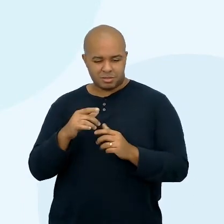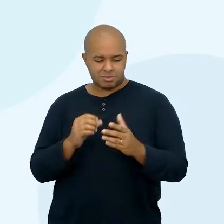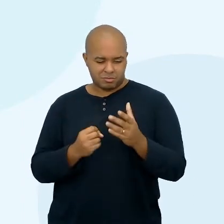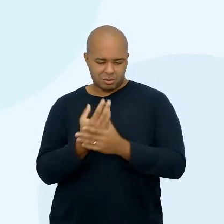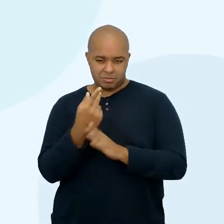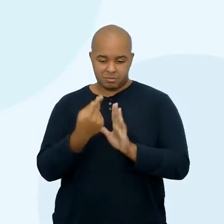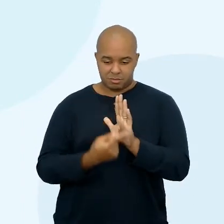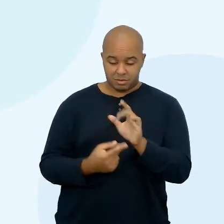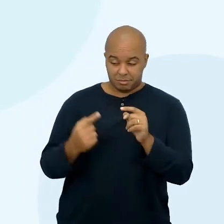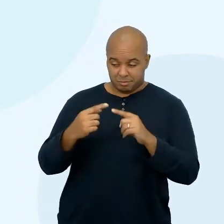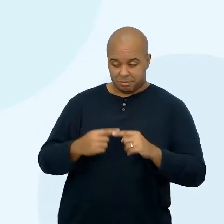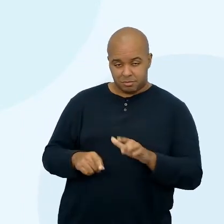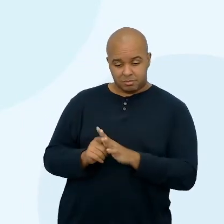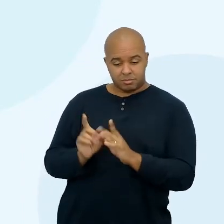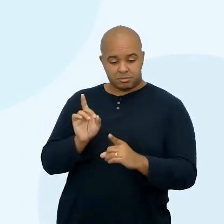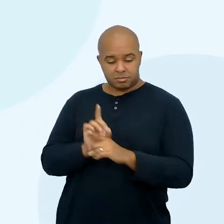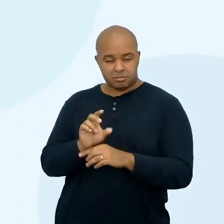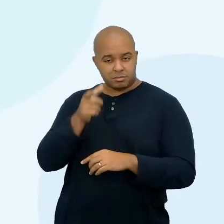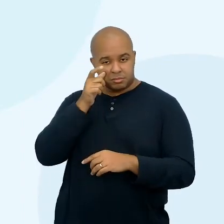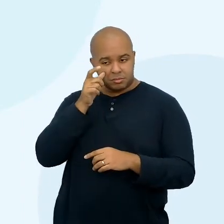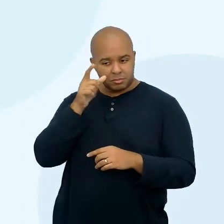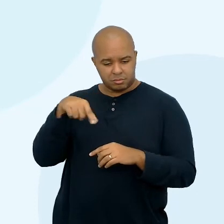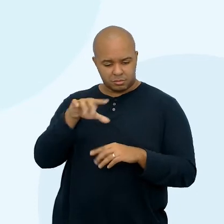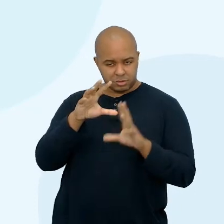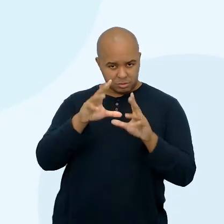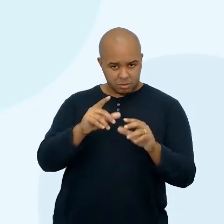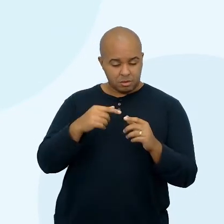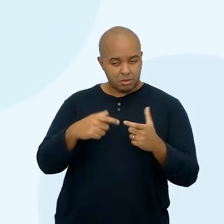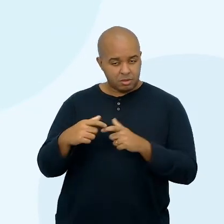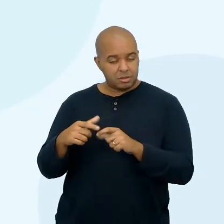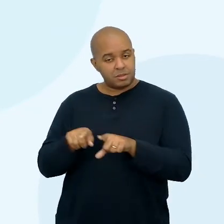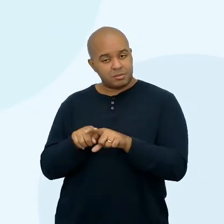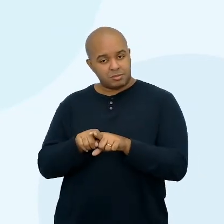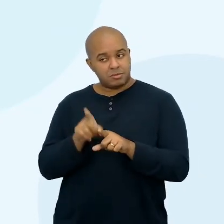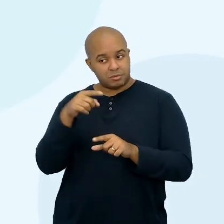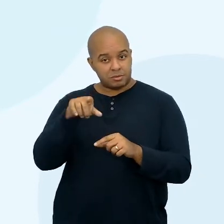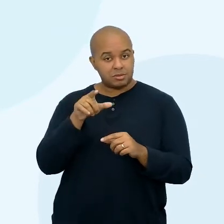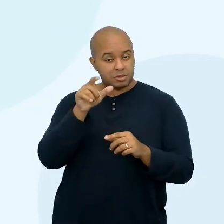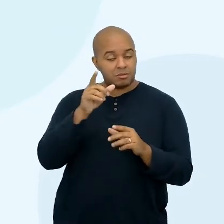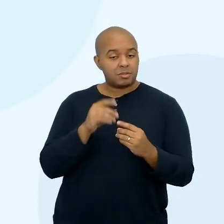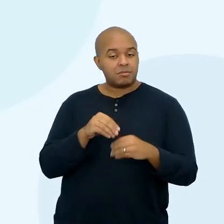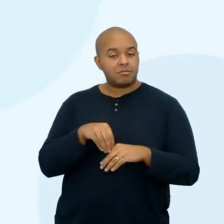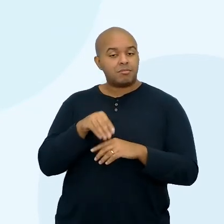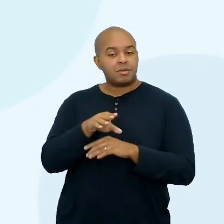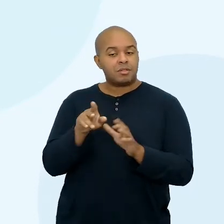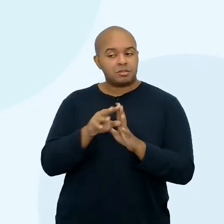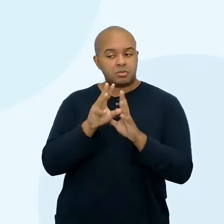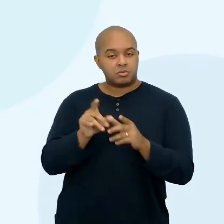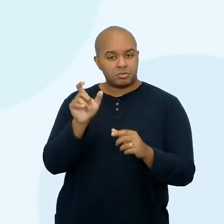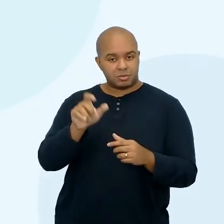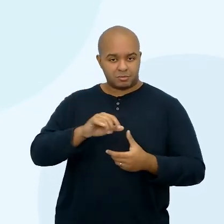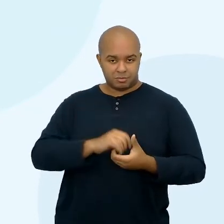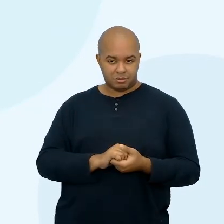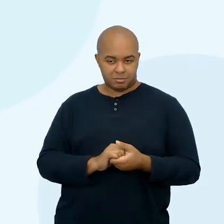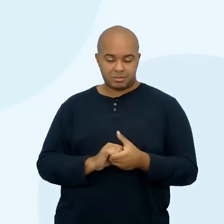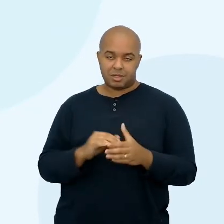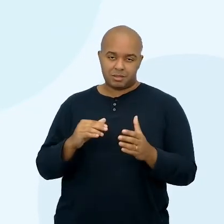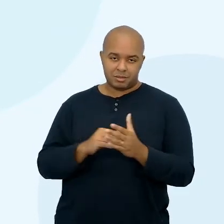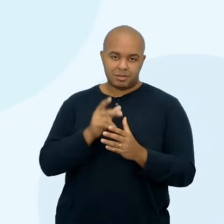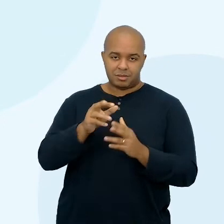aí acontece, galera, uma dobradinha. Em vez de você esperar